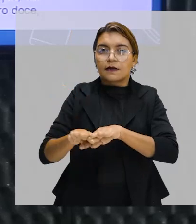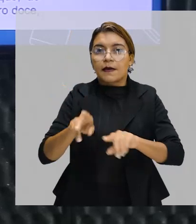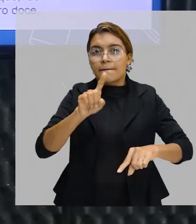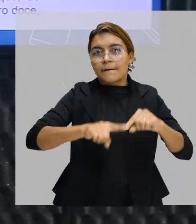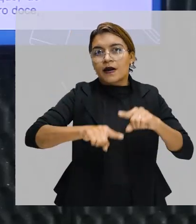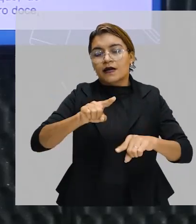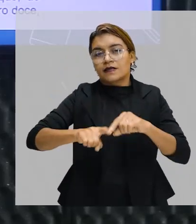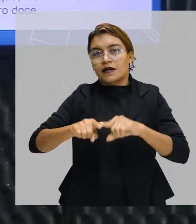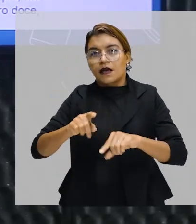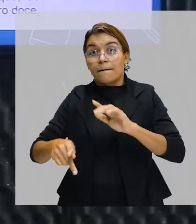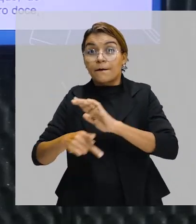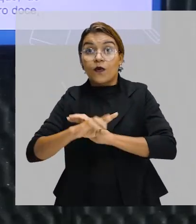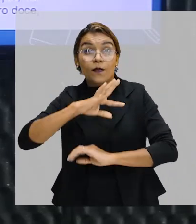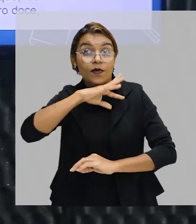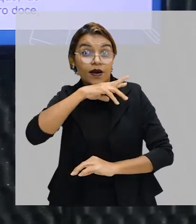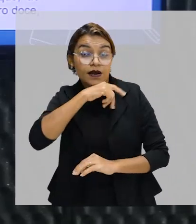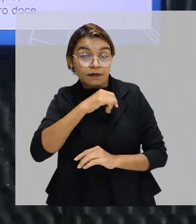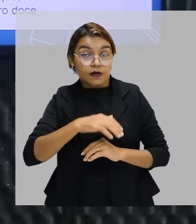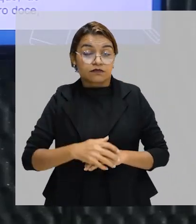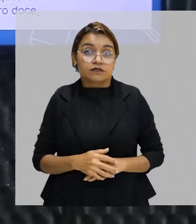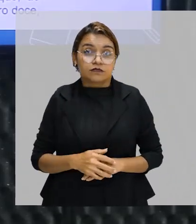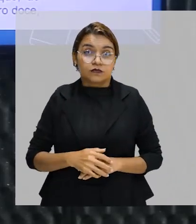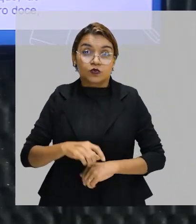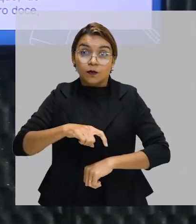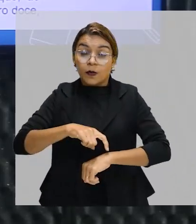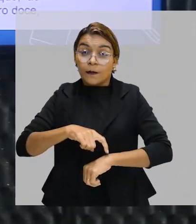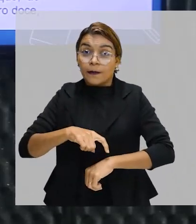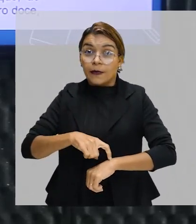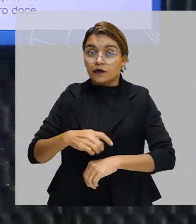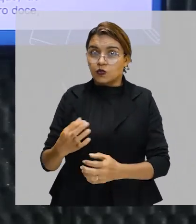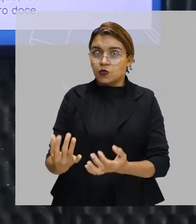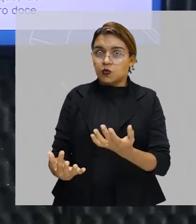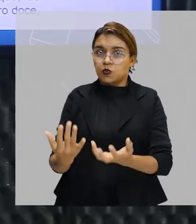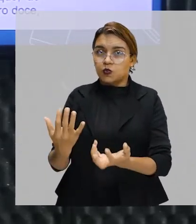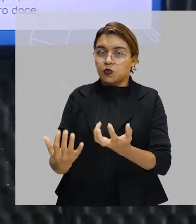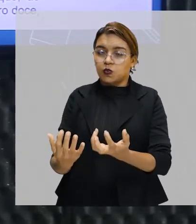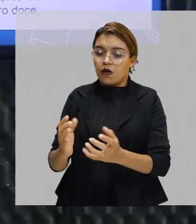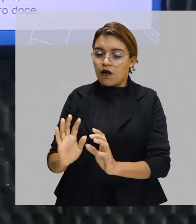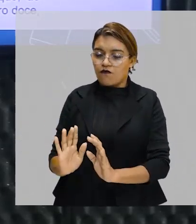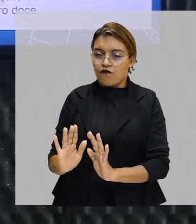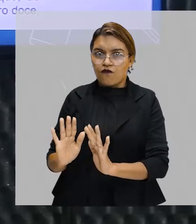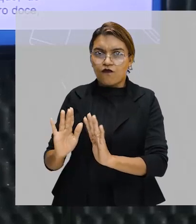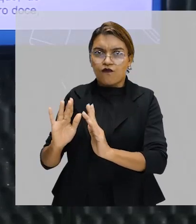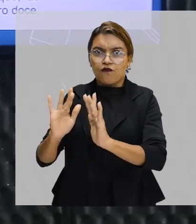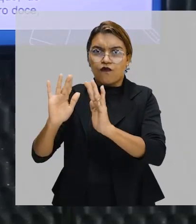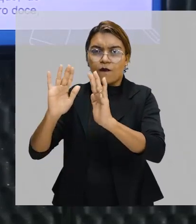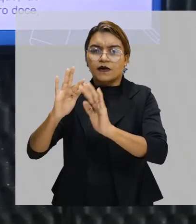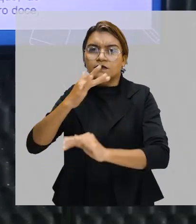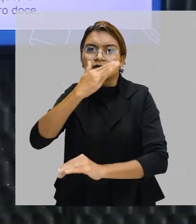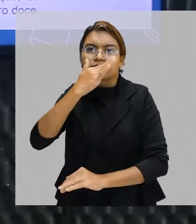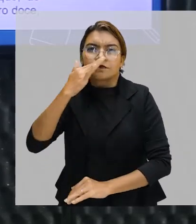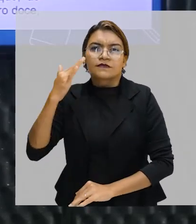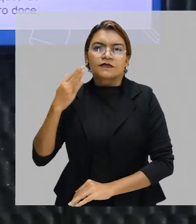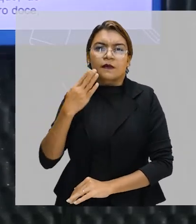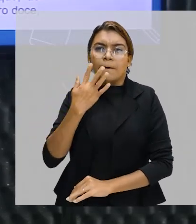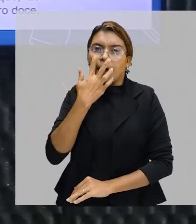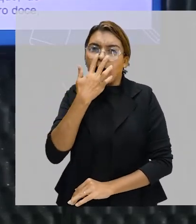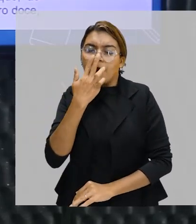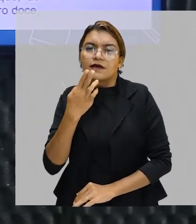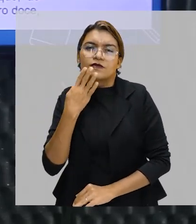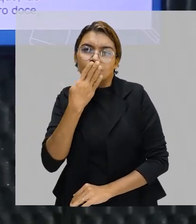origem animal, que ao serem queimados liberavam uma fumaça com cheiro doce como